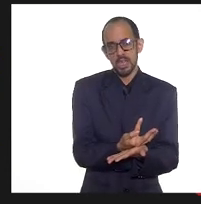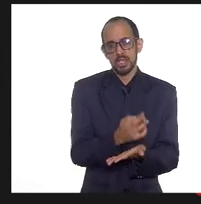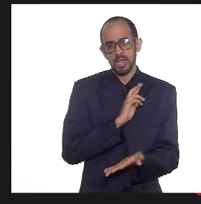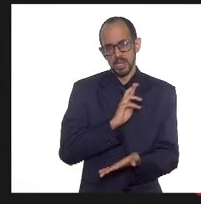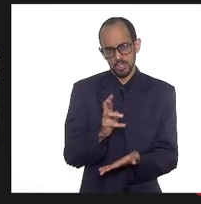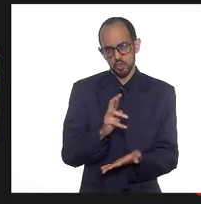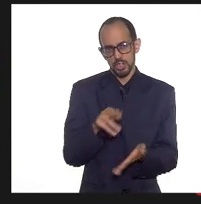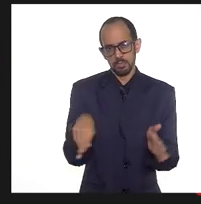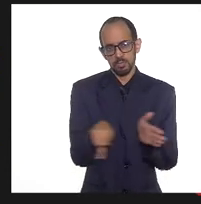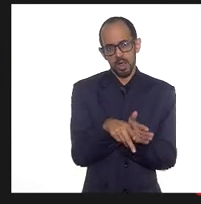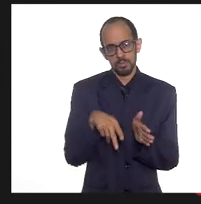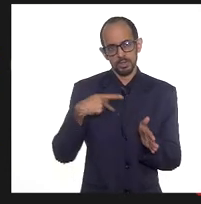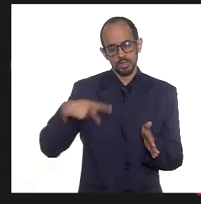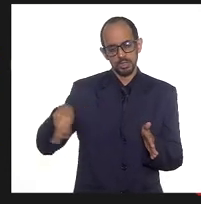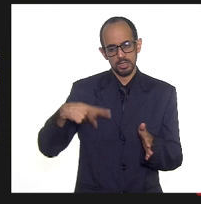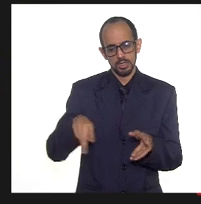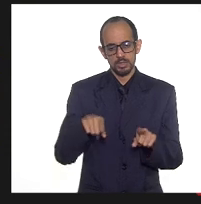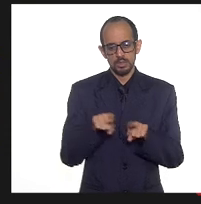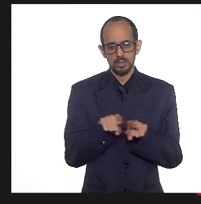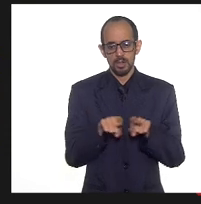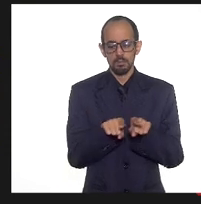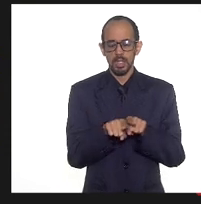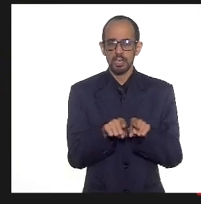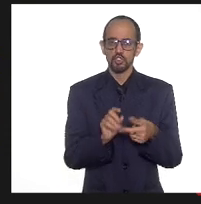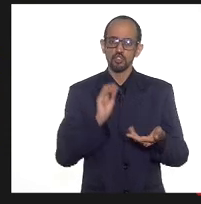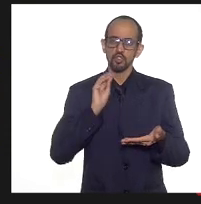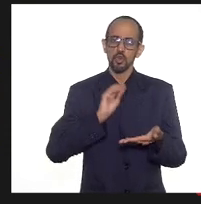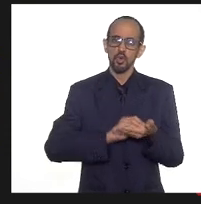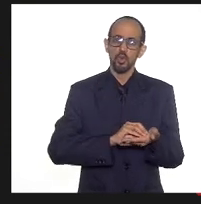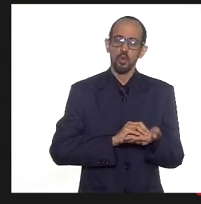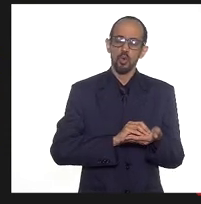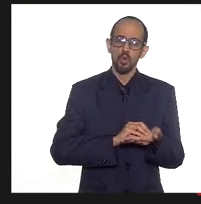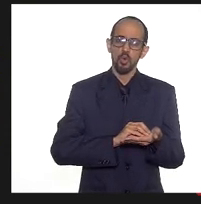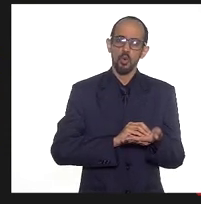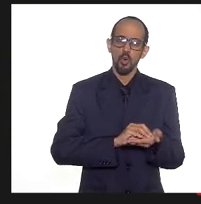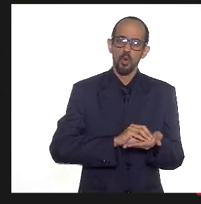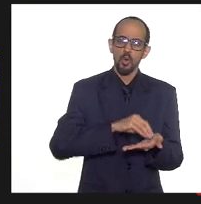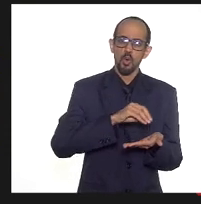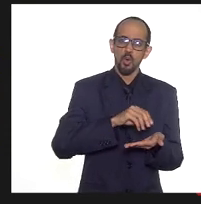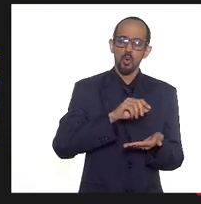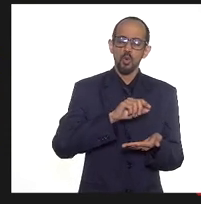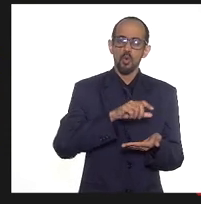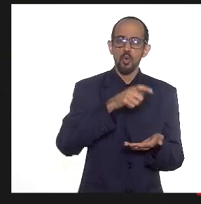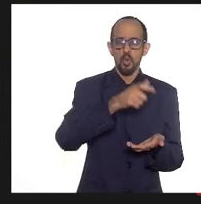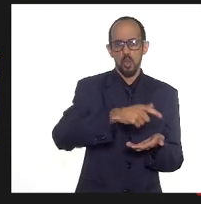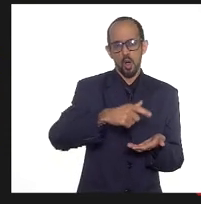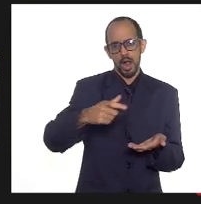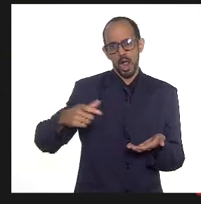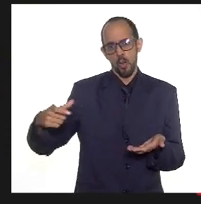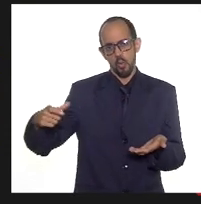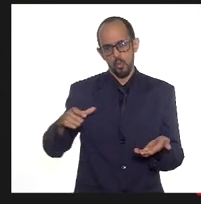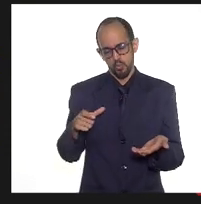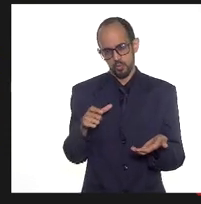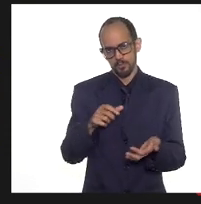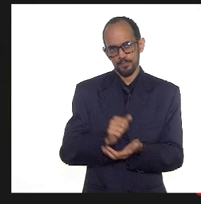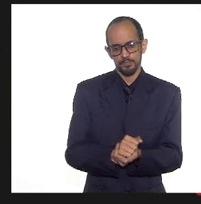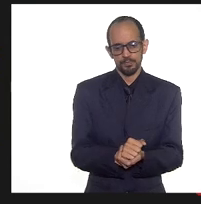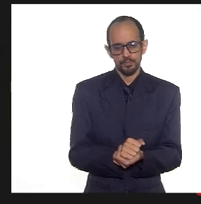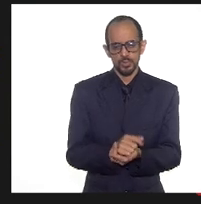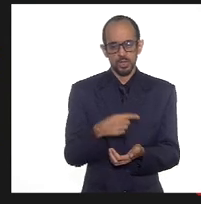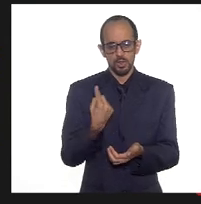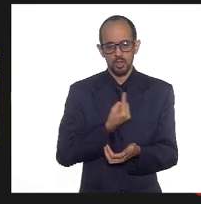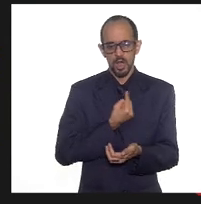foram georreferenciados. Só por isso já se percebe que isso foi em outra